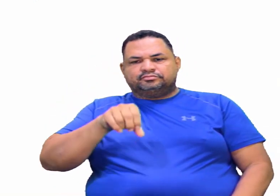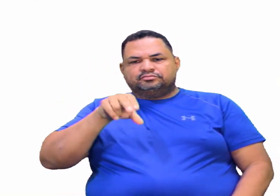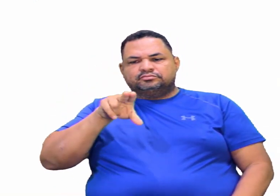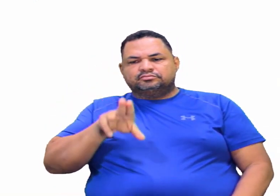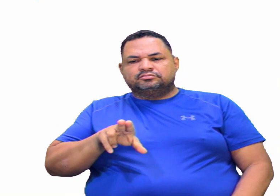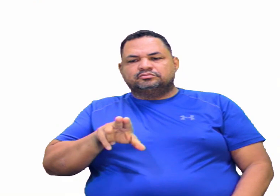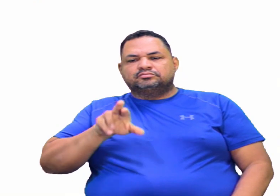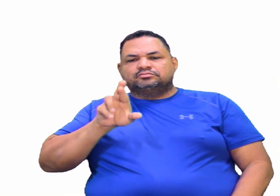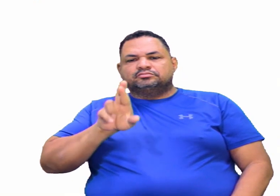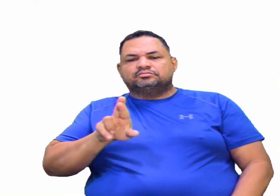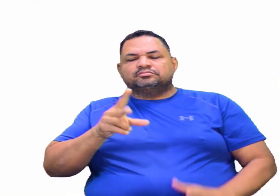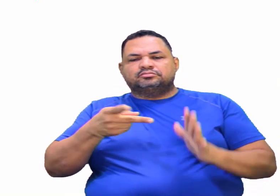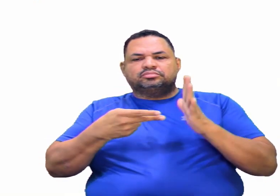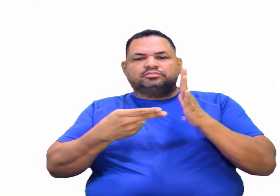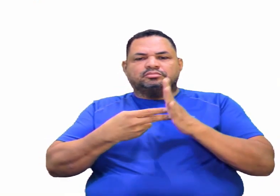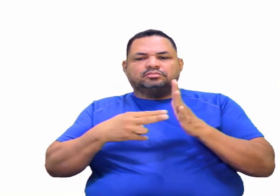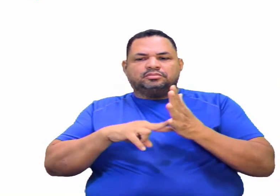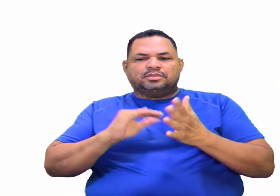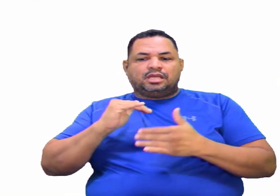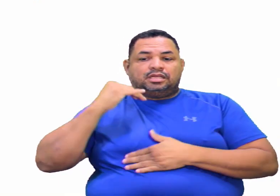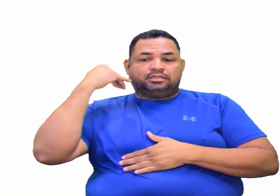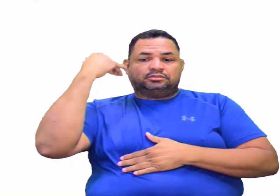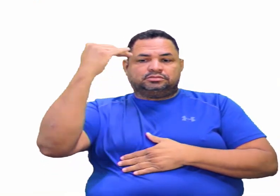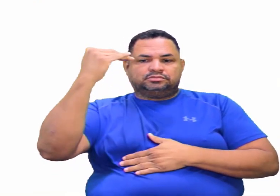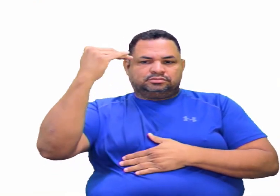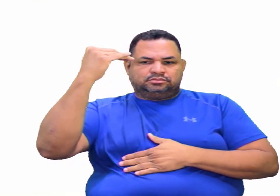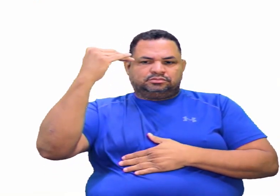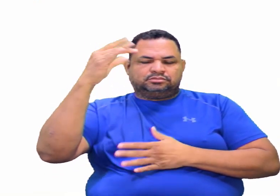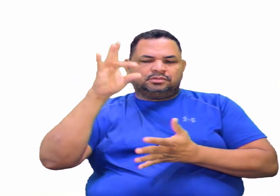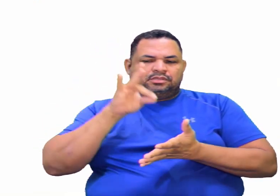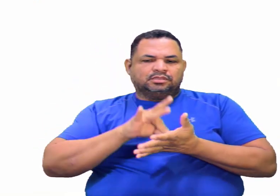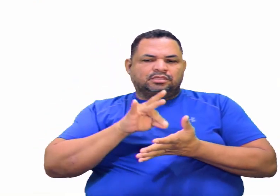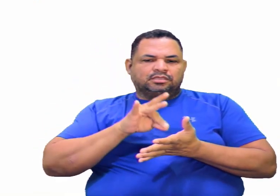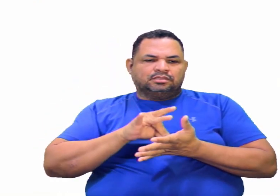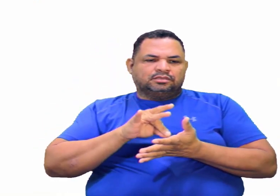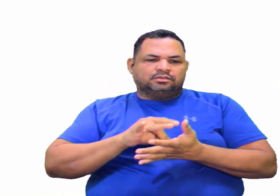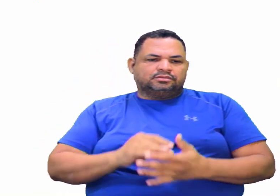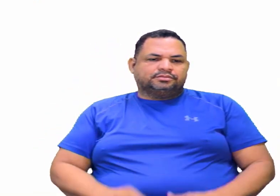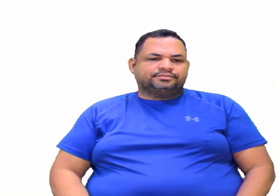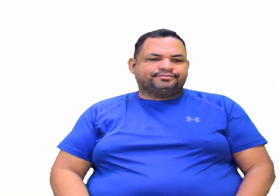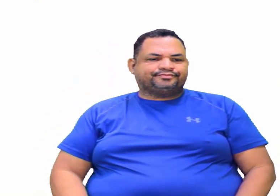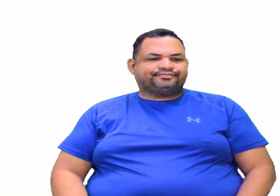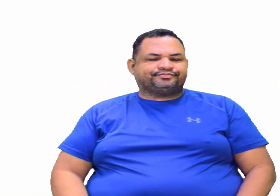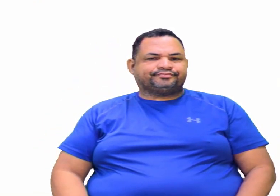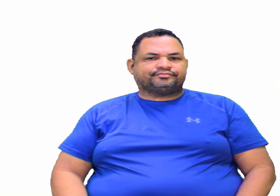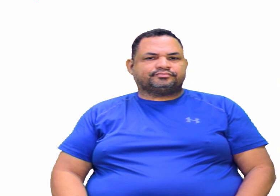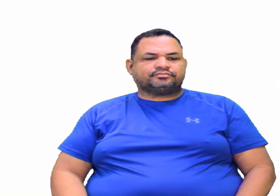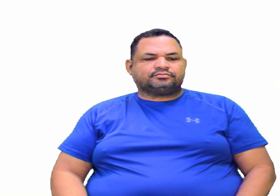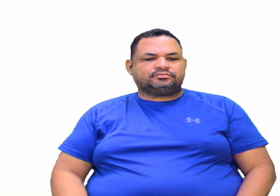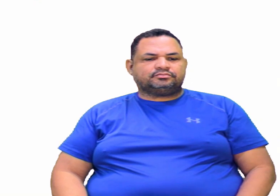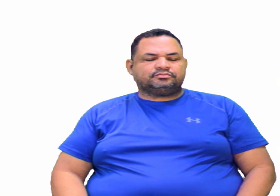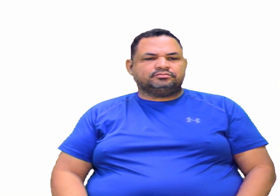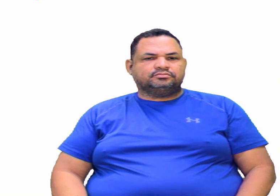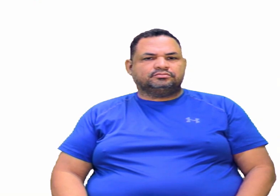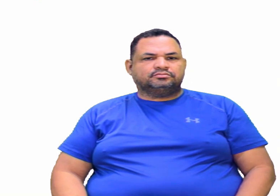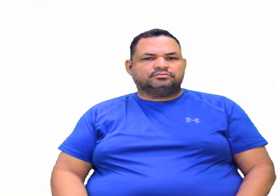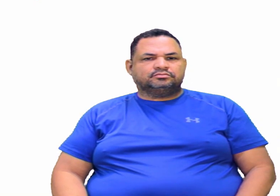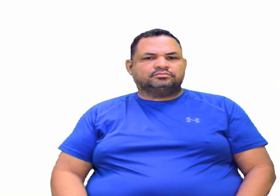sur, né, significa além do realismo. É possível, sim,